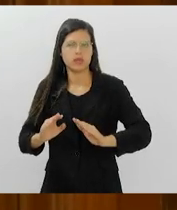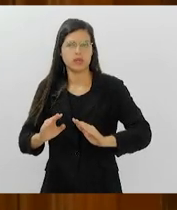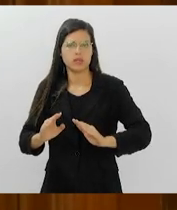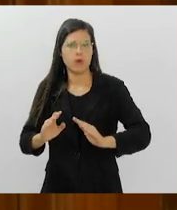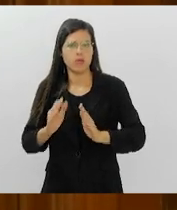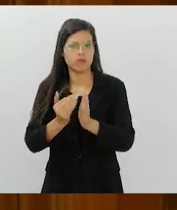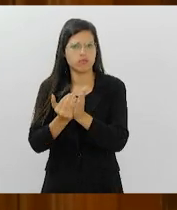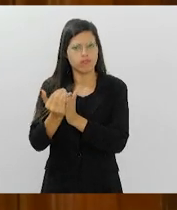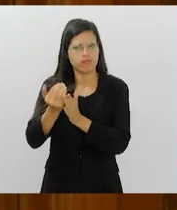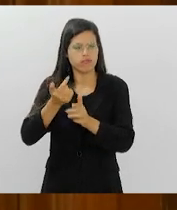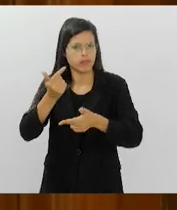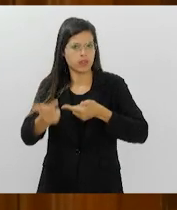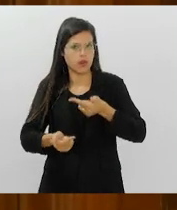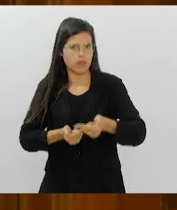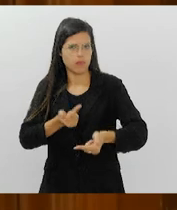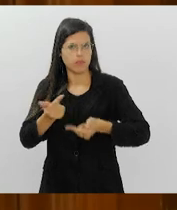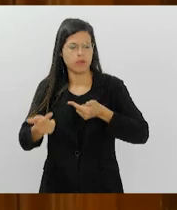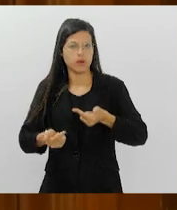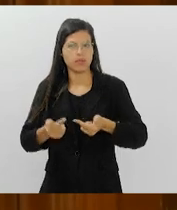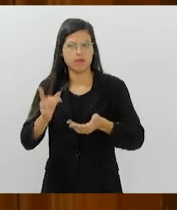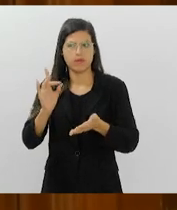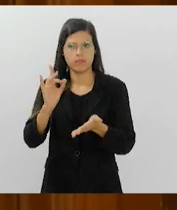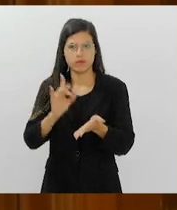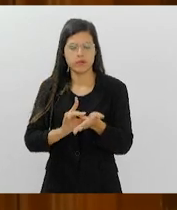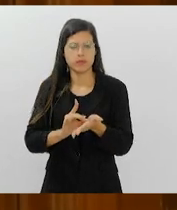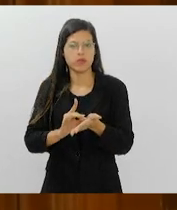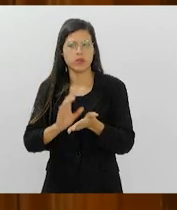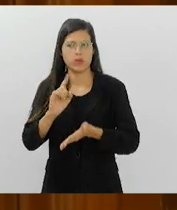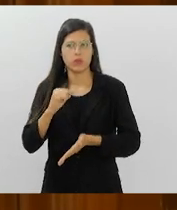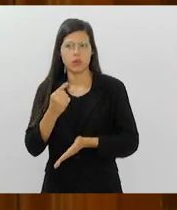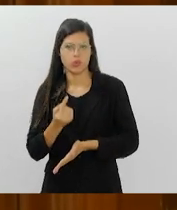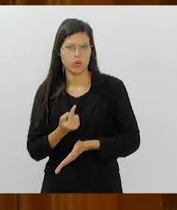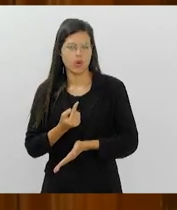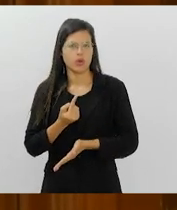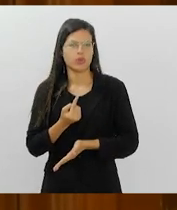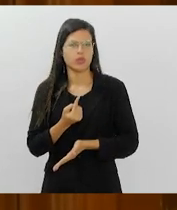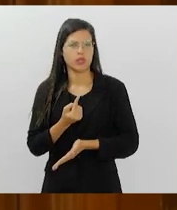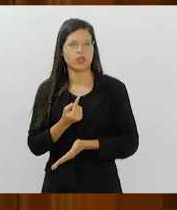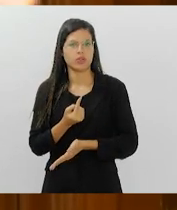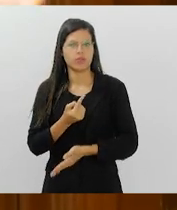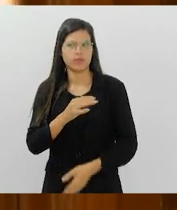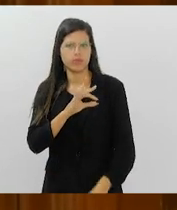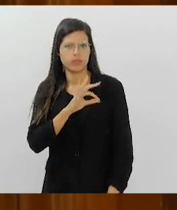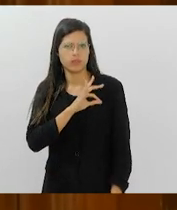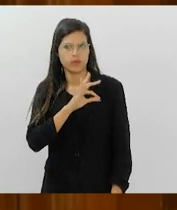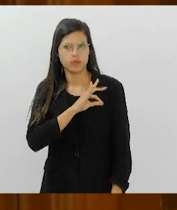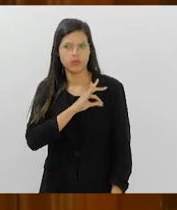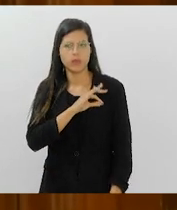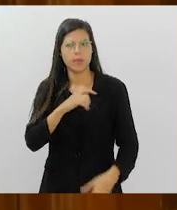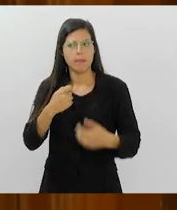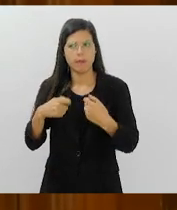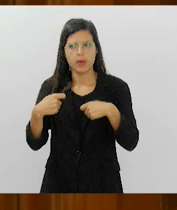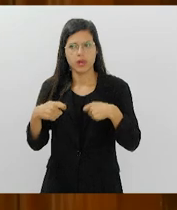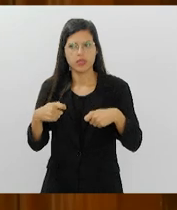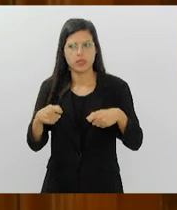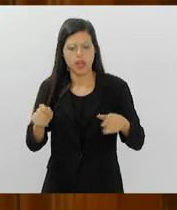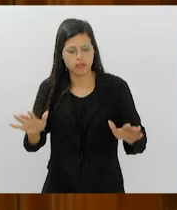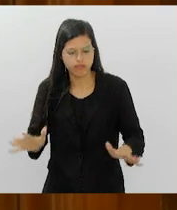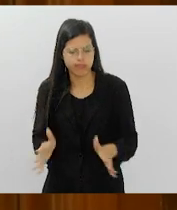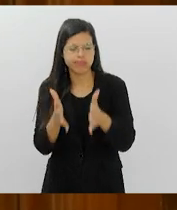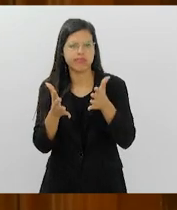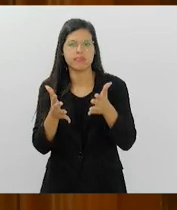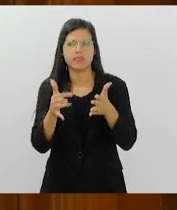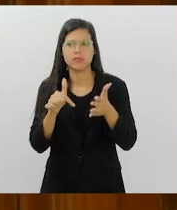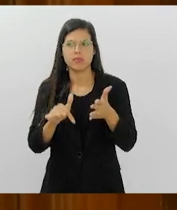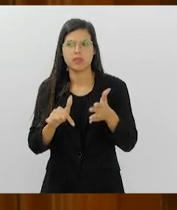iniciaram esse trabalho. Na verdade, nós que somos militares, né, a gente precisa de um input, e esse input veio através do Centro